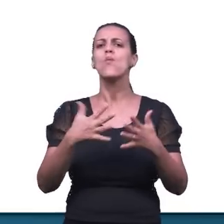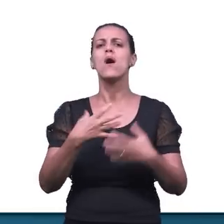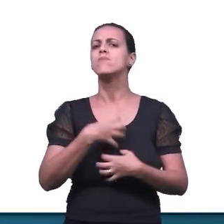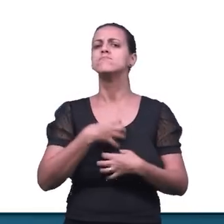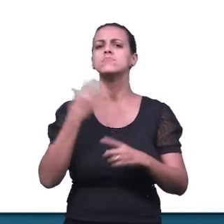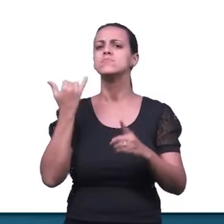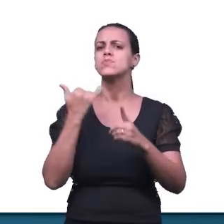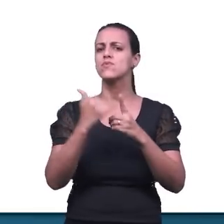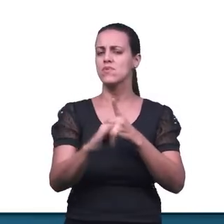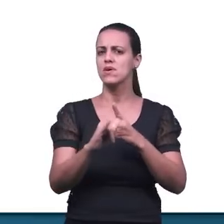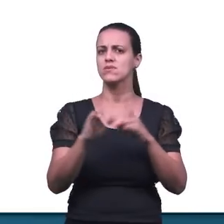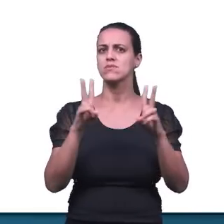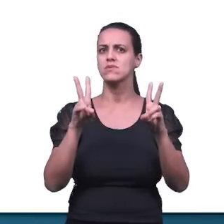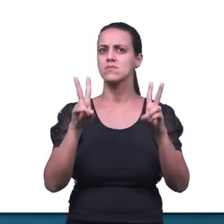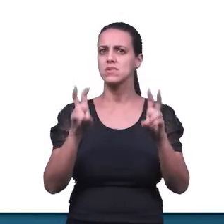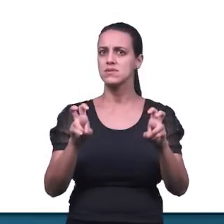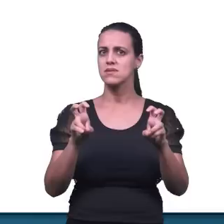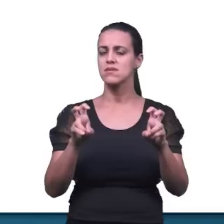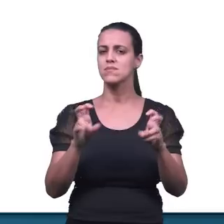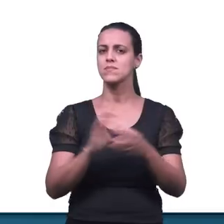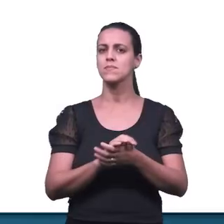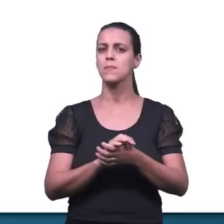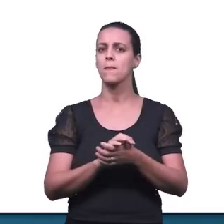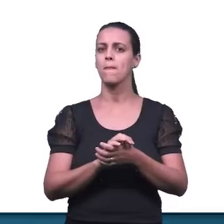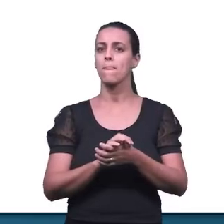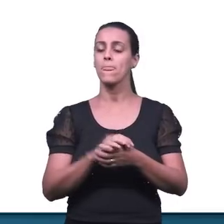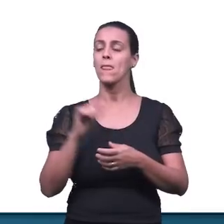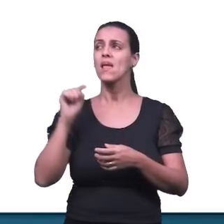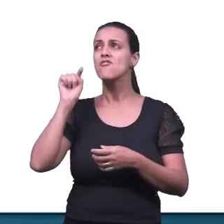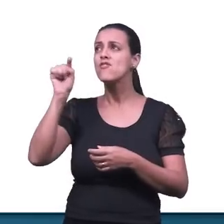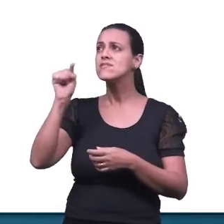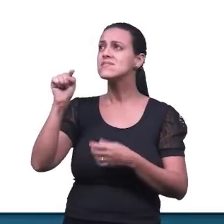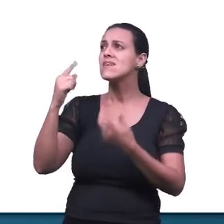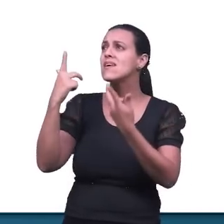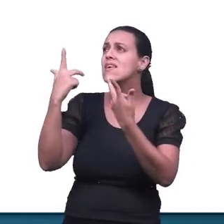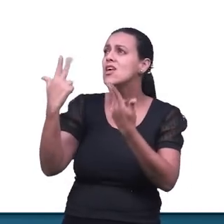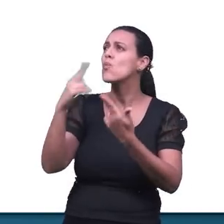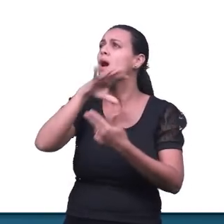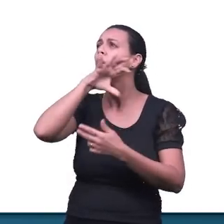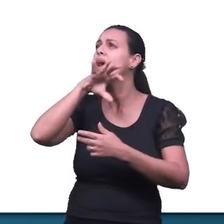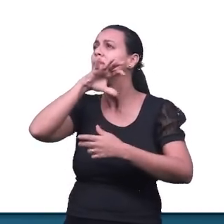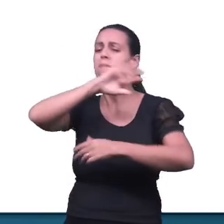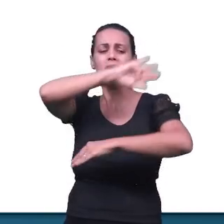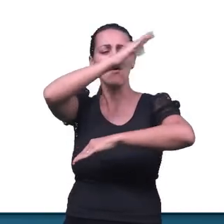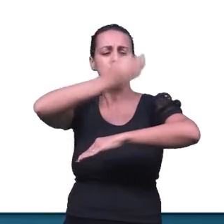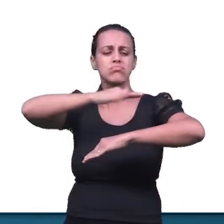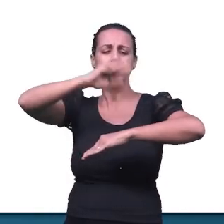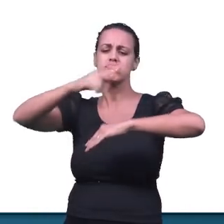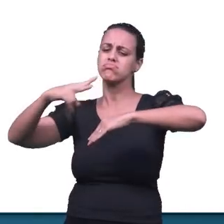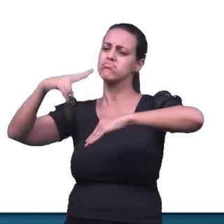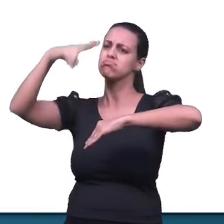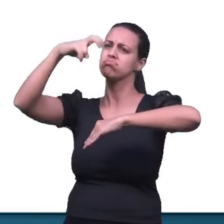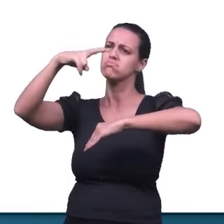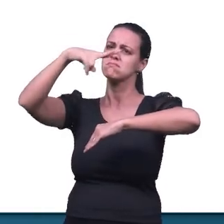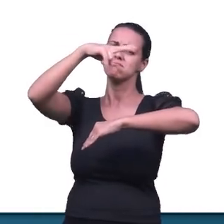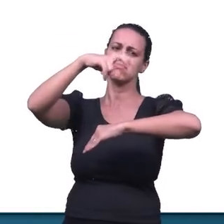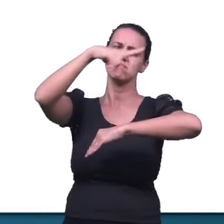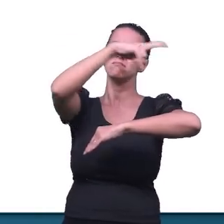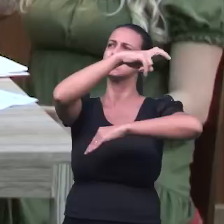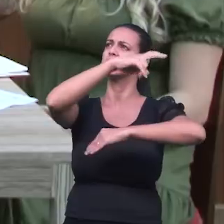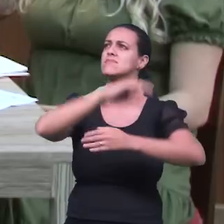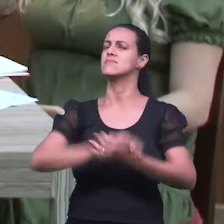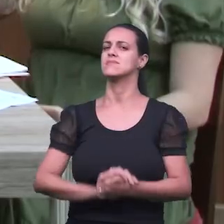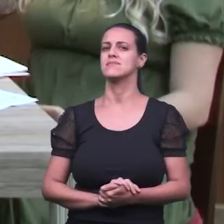aplicação profética da expressão "faze-te semelhante ao gamo ou ao filho dos veados sobre os montes de